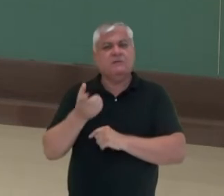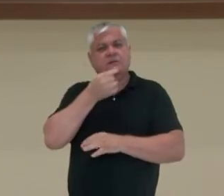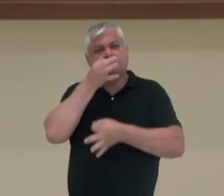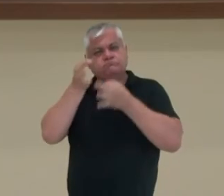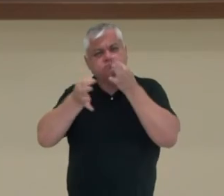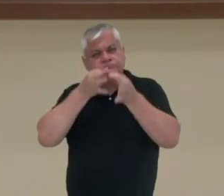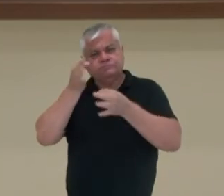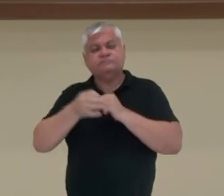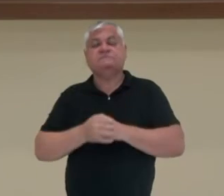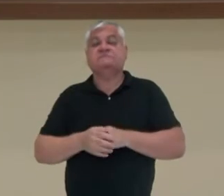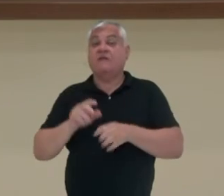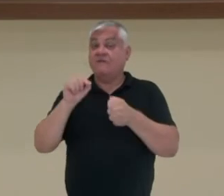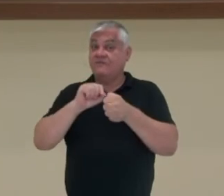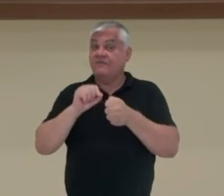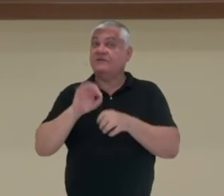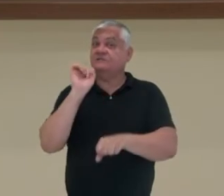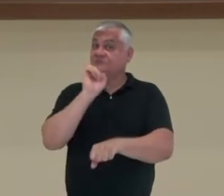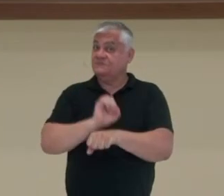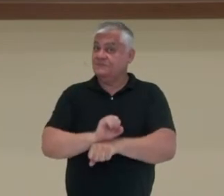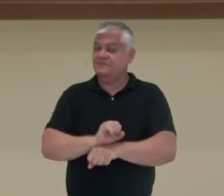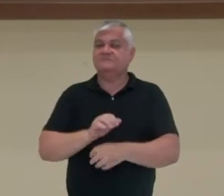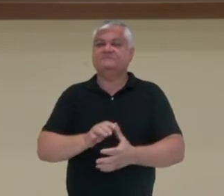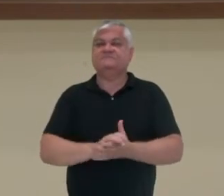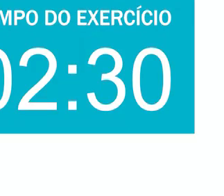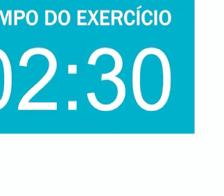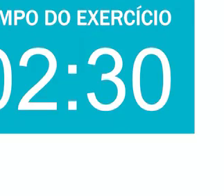argumentem. Faz aí, que eu te aguardo aqui.